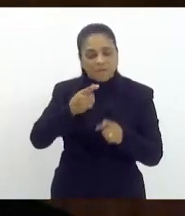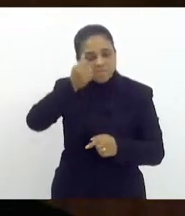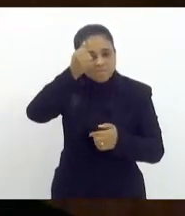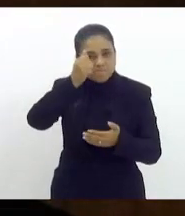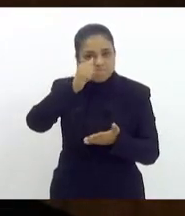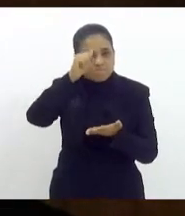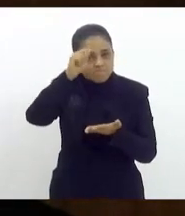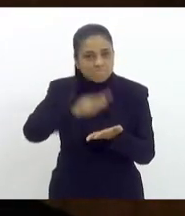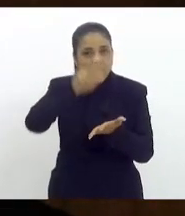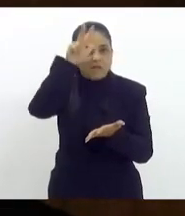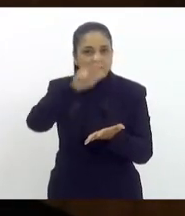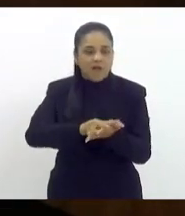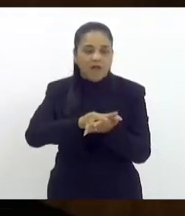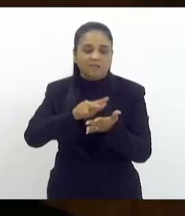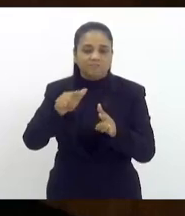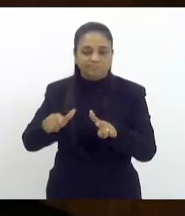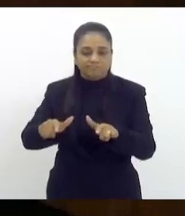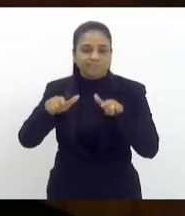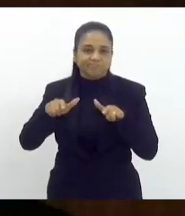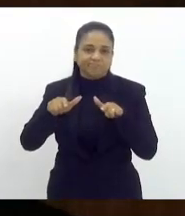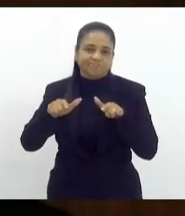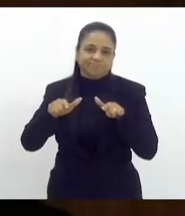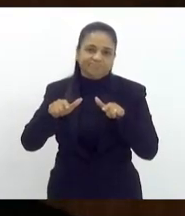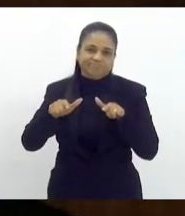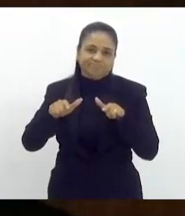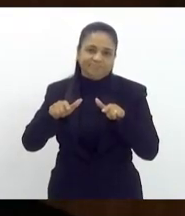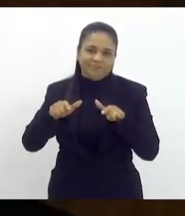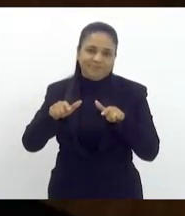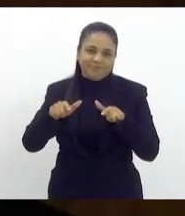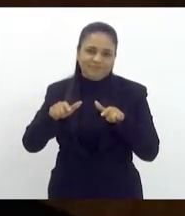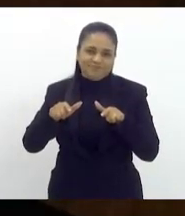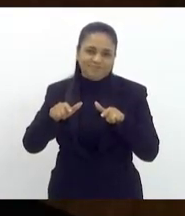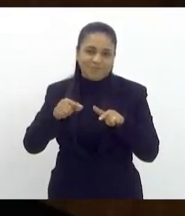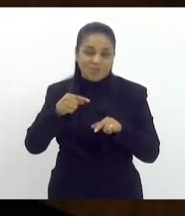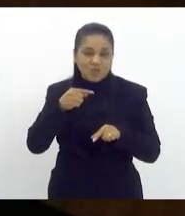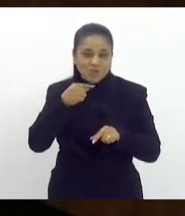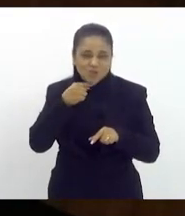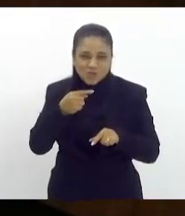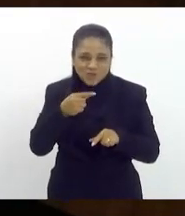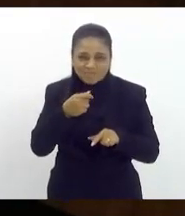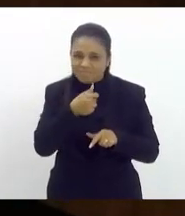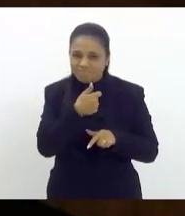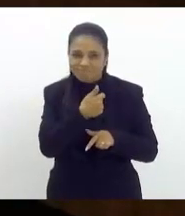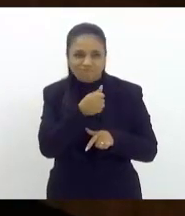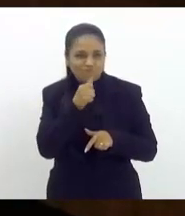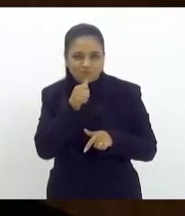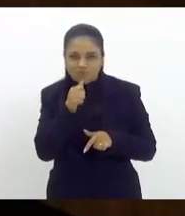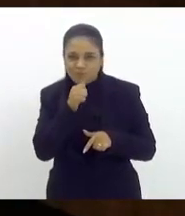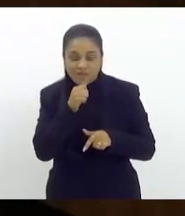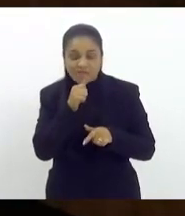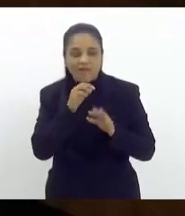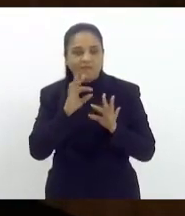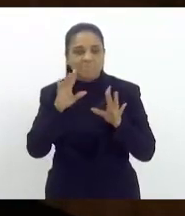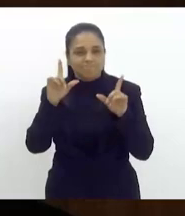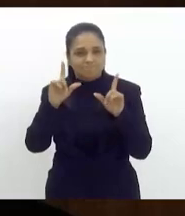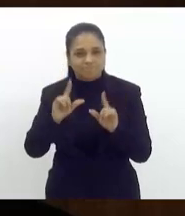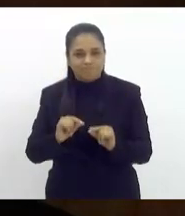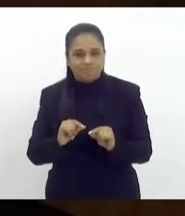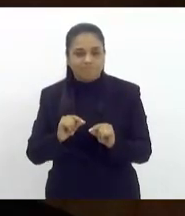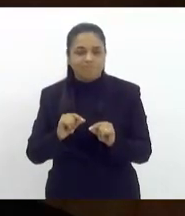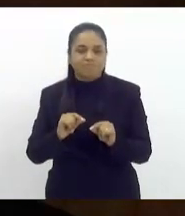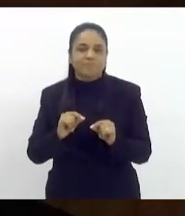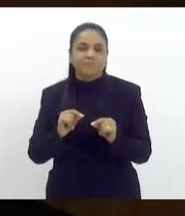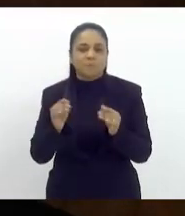porque isso sem dúvida nenhuma vai eliminar uma série de contratempos que são